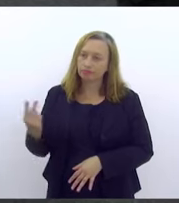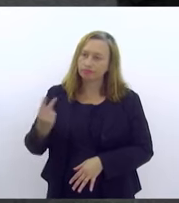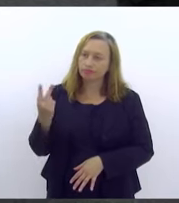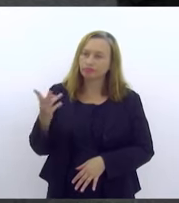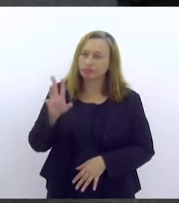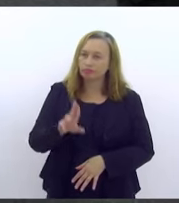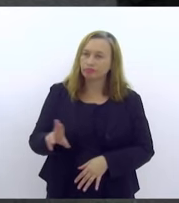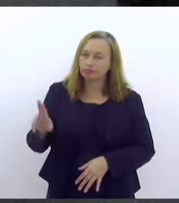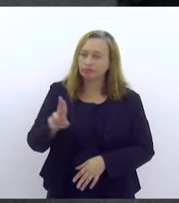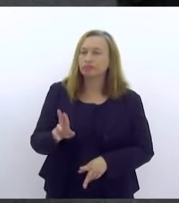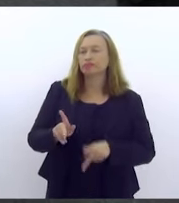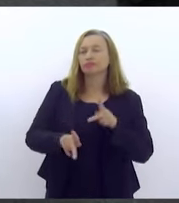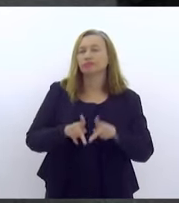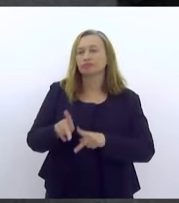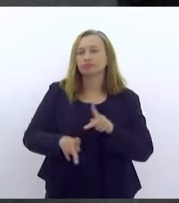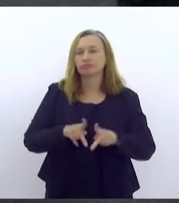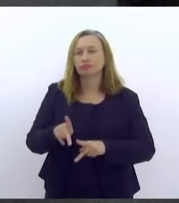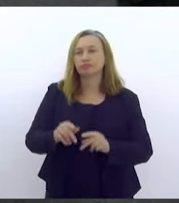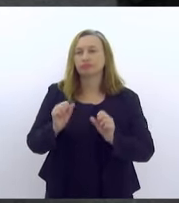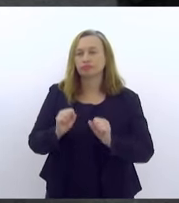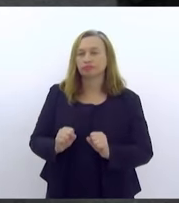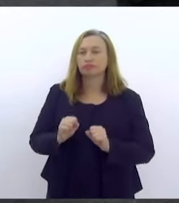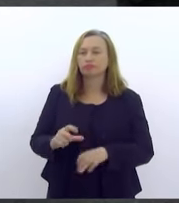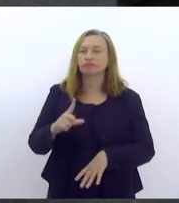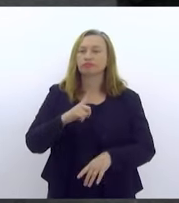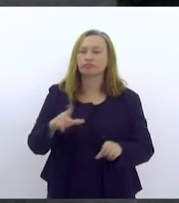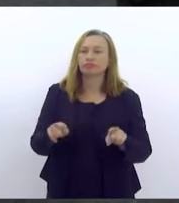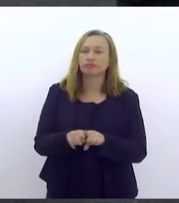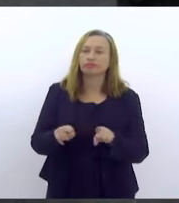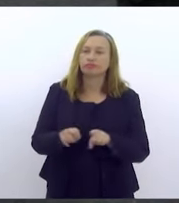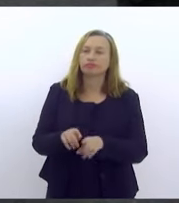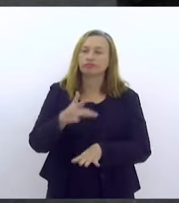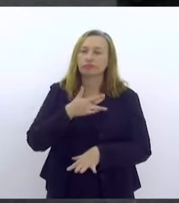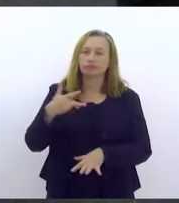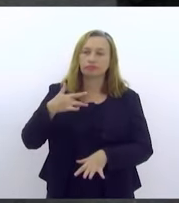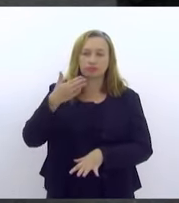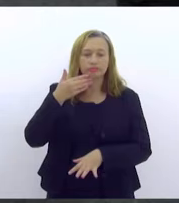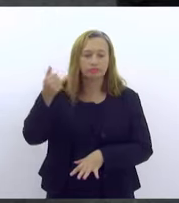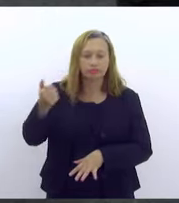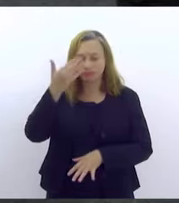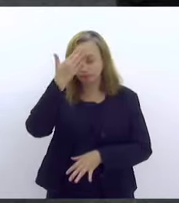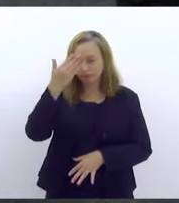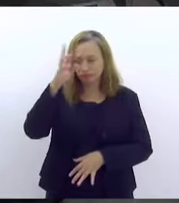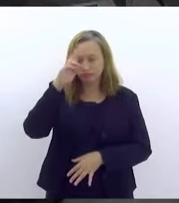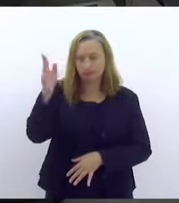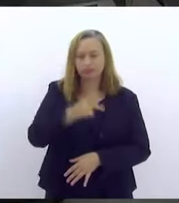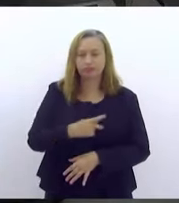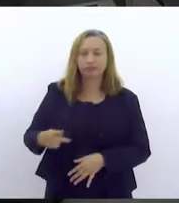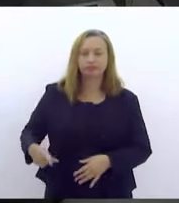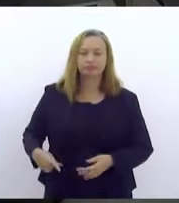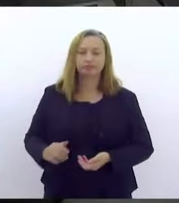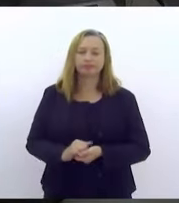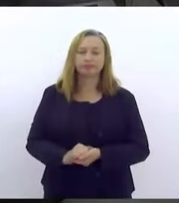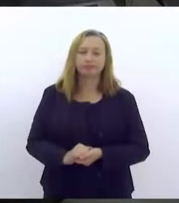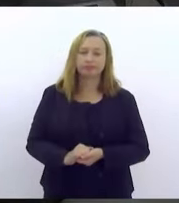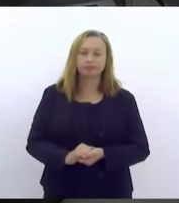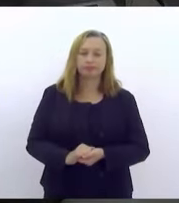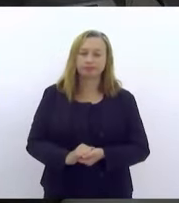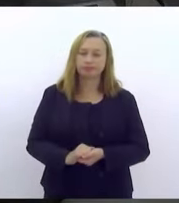pela população, e para que eles possam ter também uma saúde melhor. Muito obrigada, presidente.